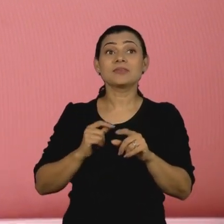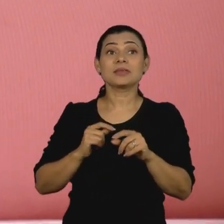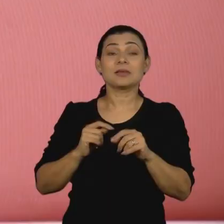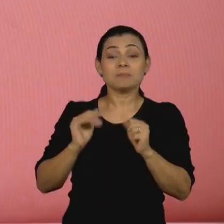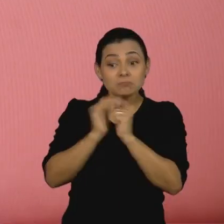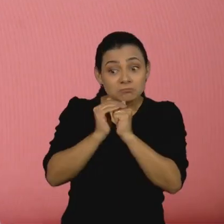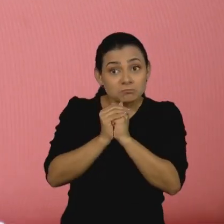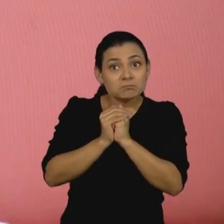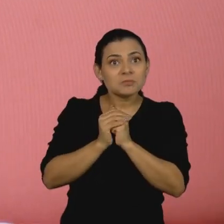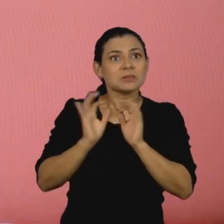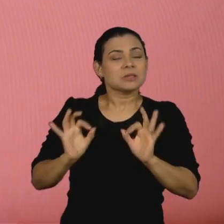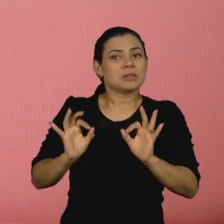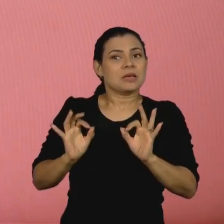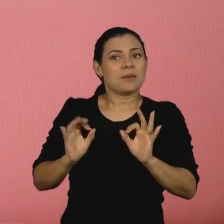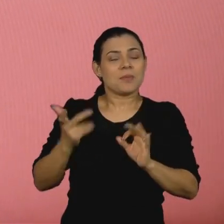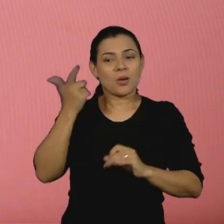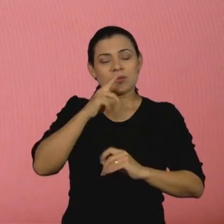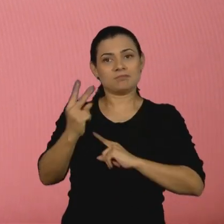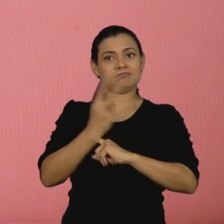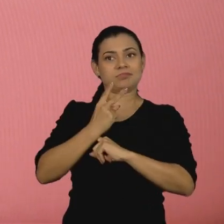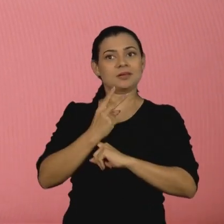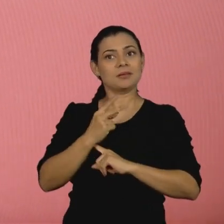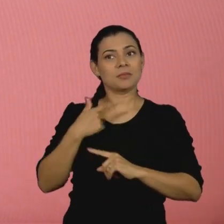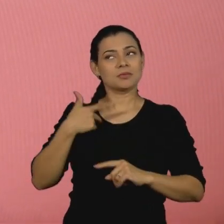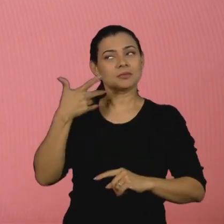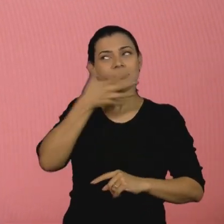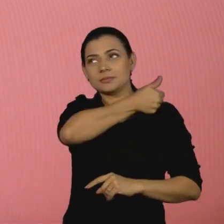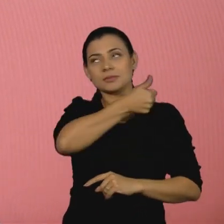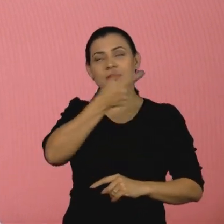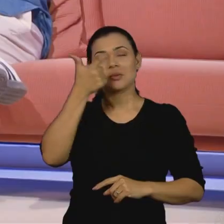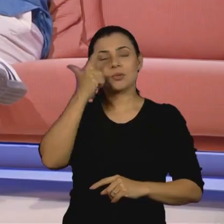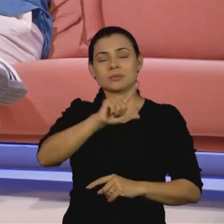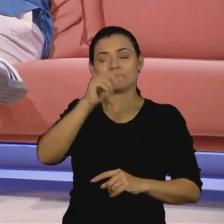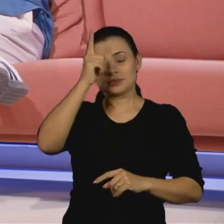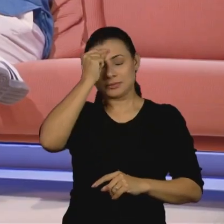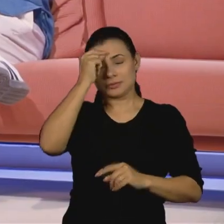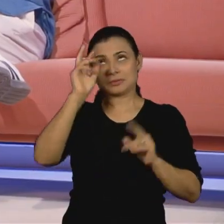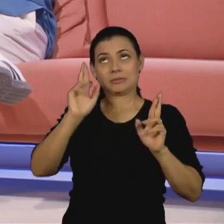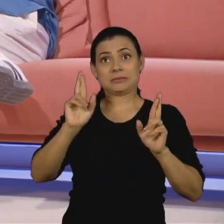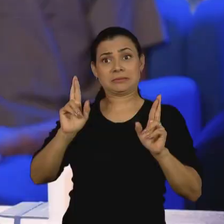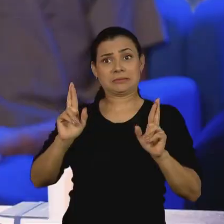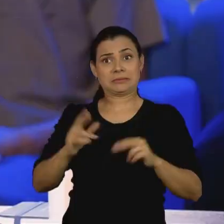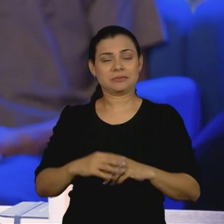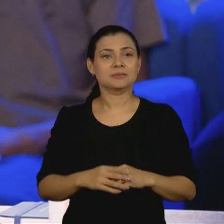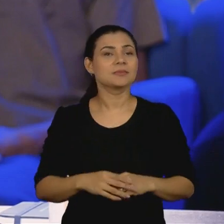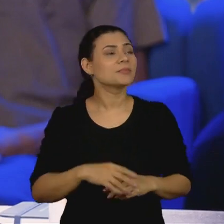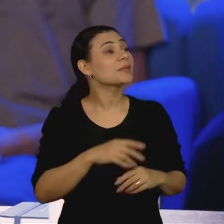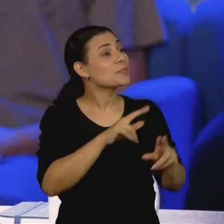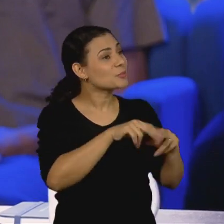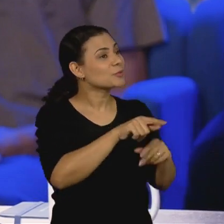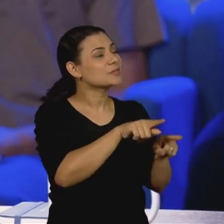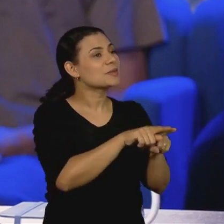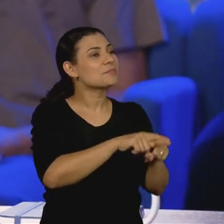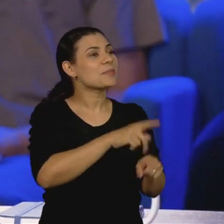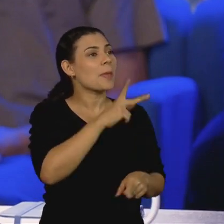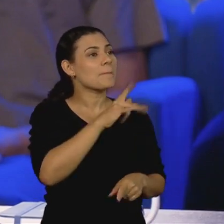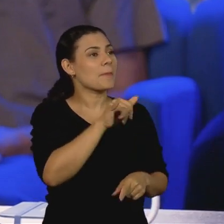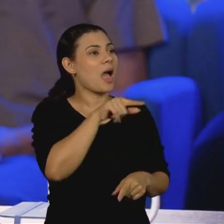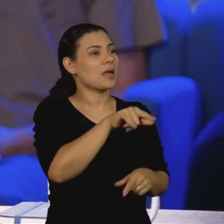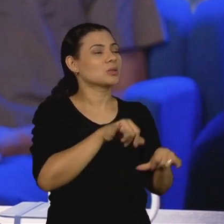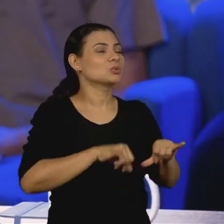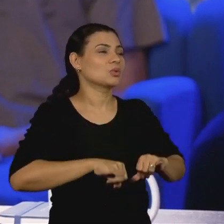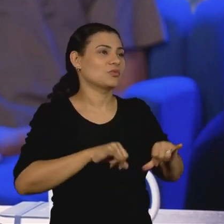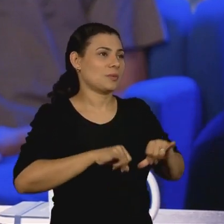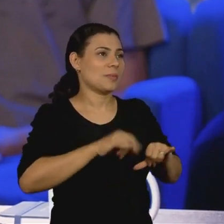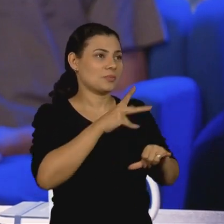sinergia, né? E aí, se Deus quiser, você escapa. Ô Paulo, e aí você fala do seu pai também, do